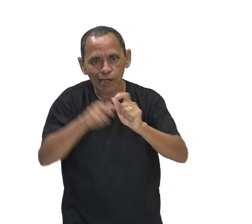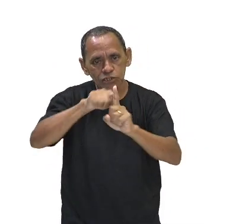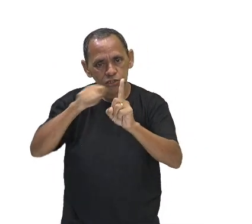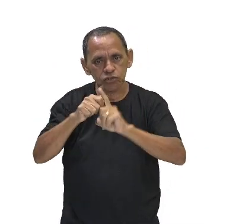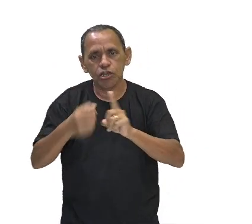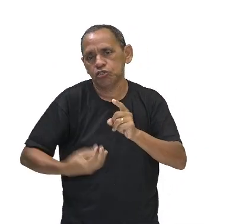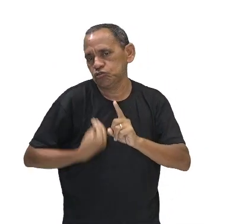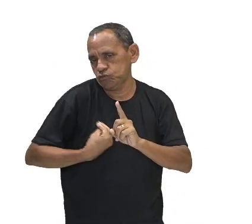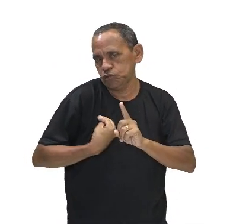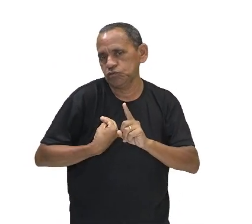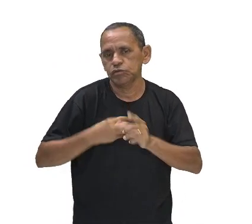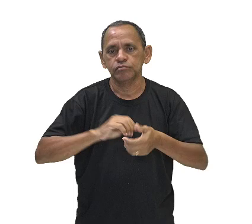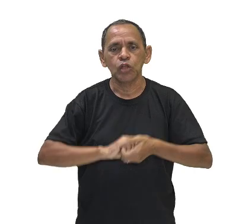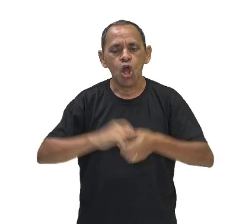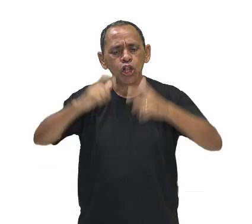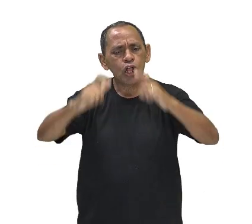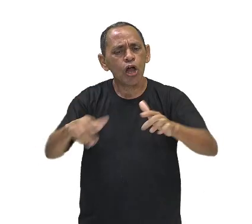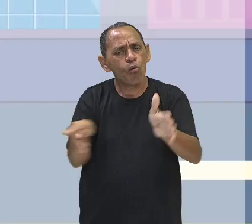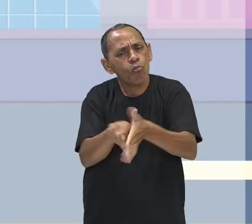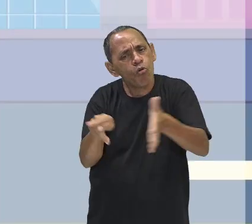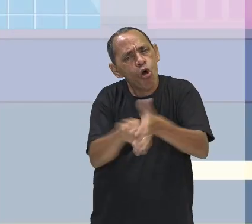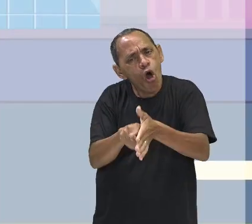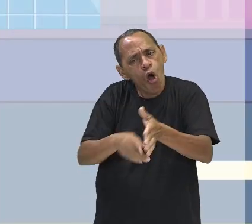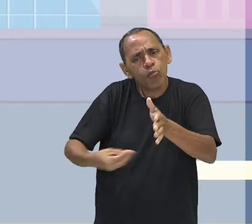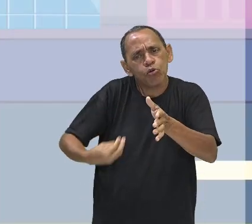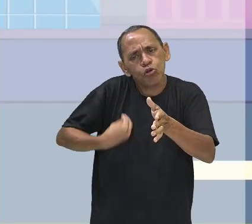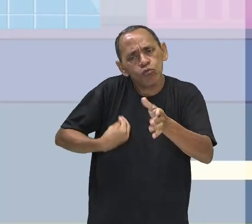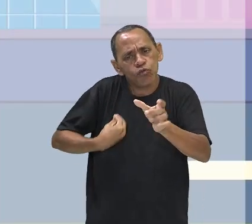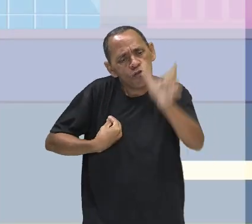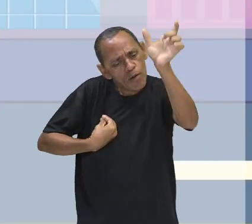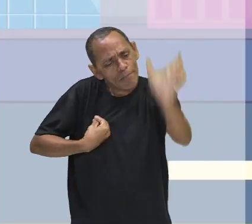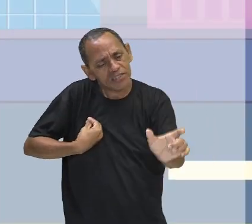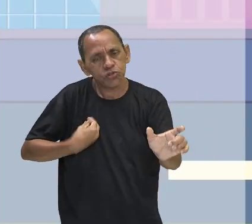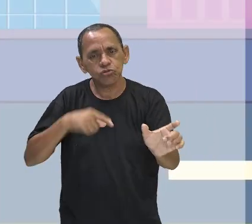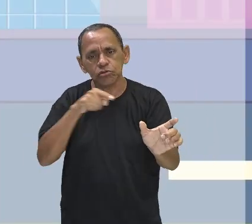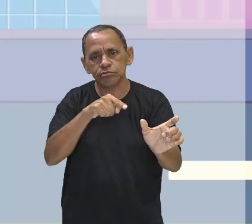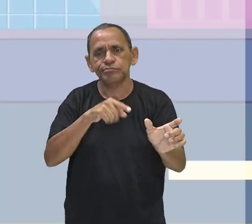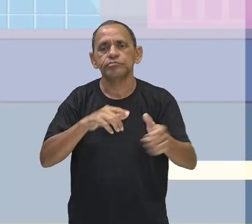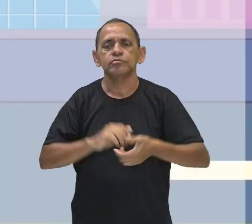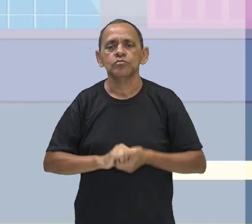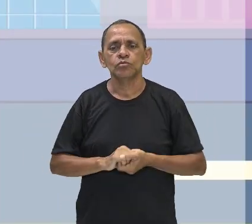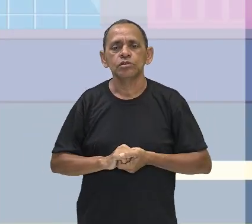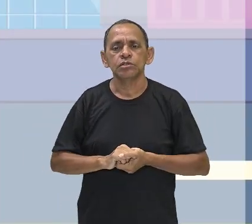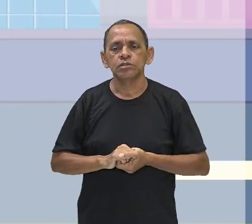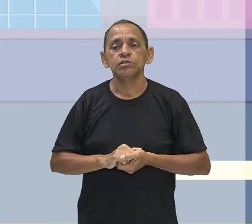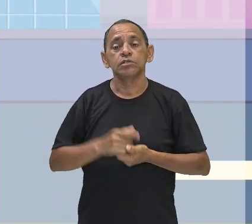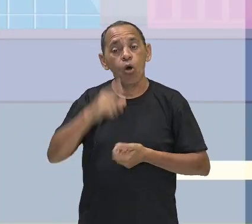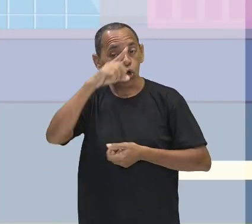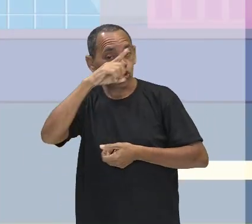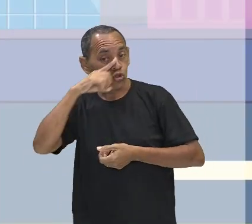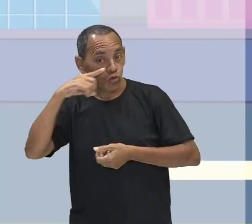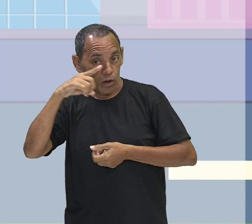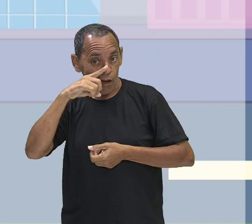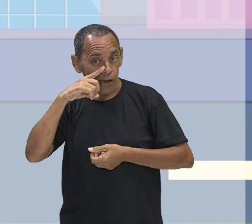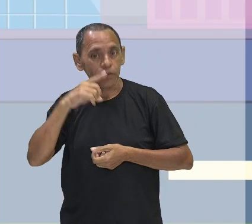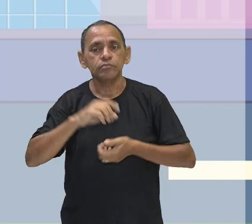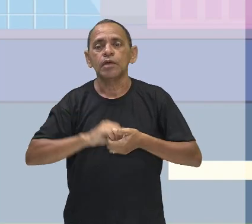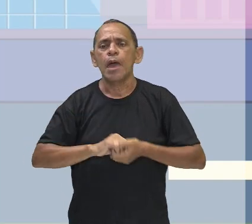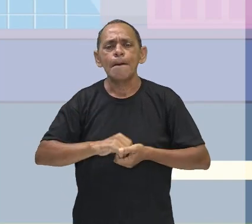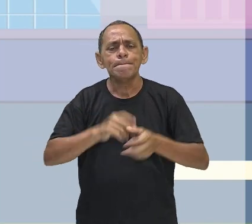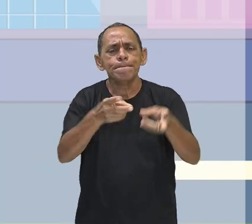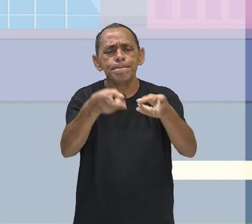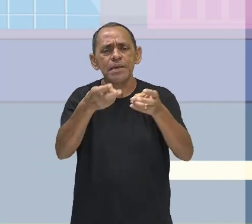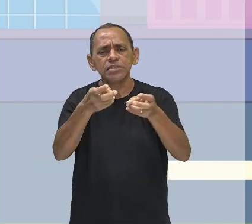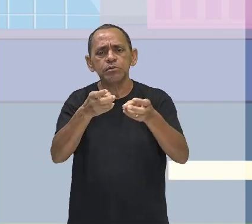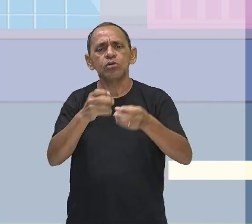vive. Olha que interessante, Durkheim percebeu que existem forças que estão acima, aqui